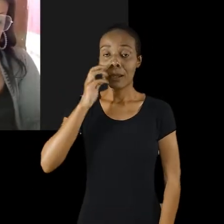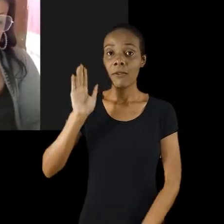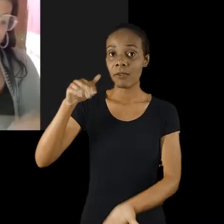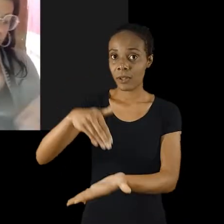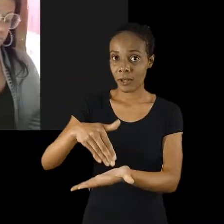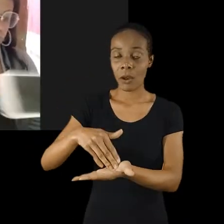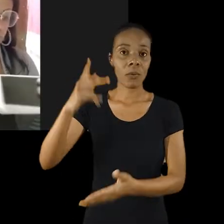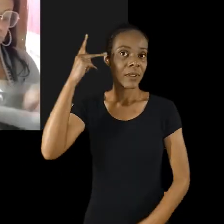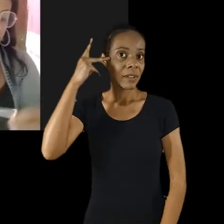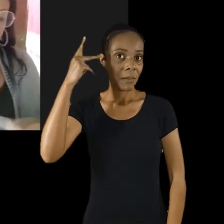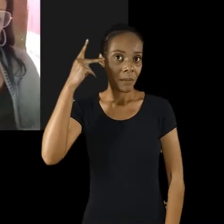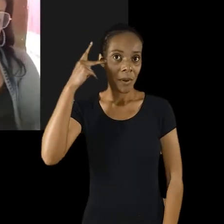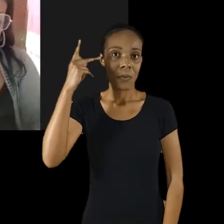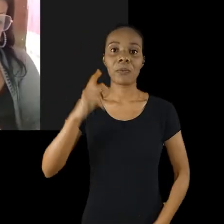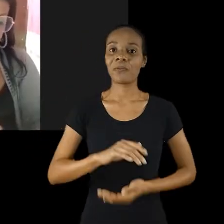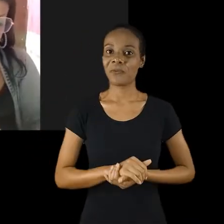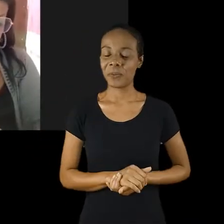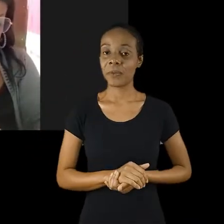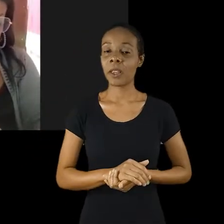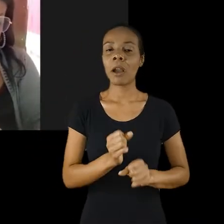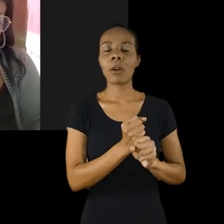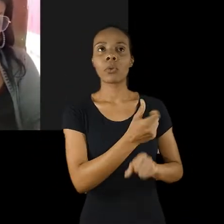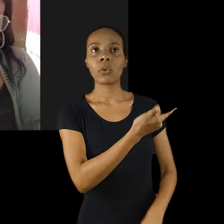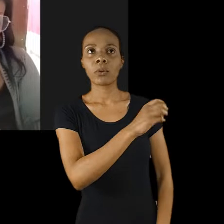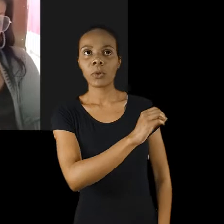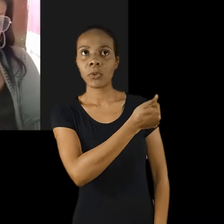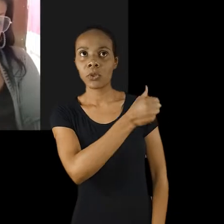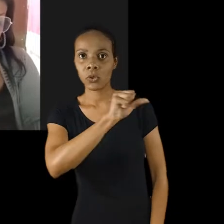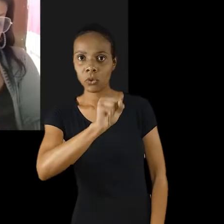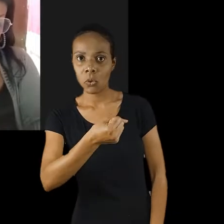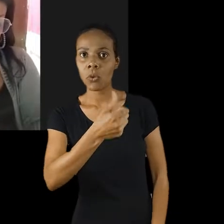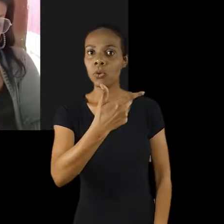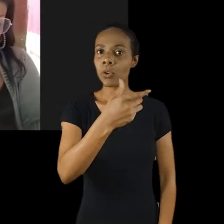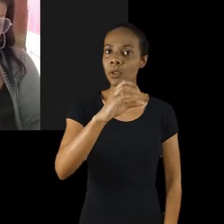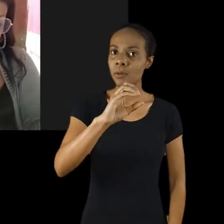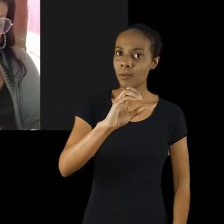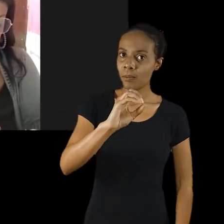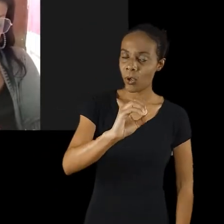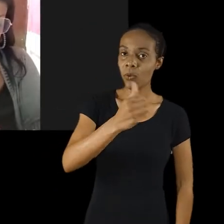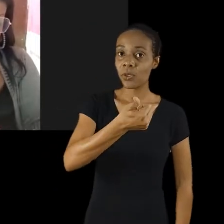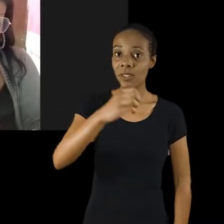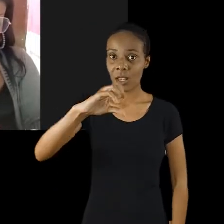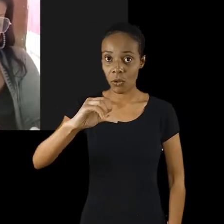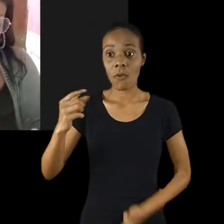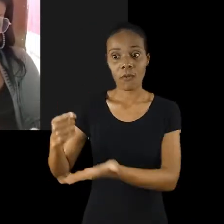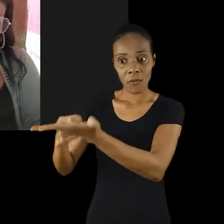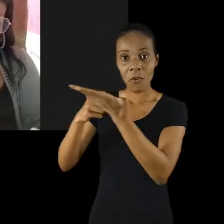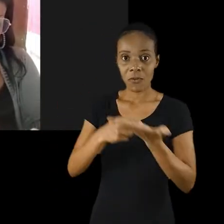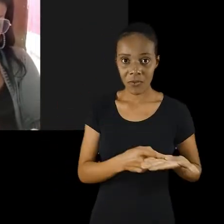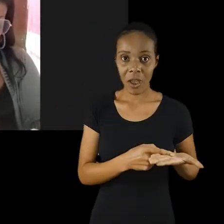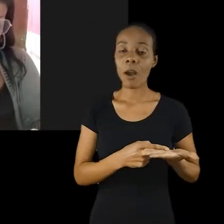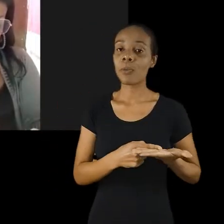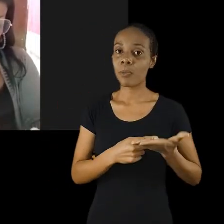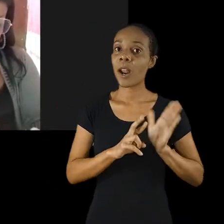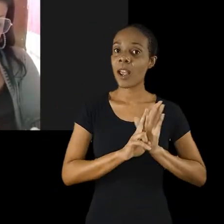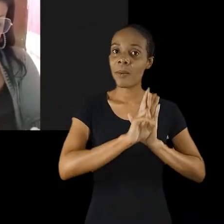Paulo, no Slam BR. Em 2018 e 2019, foi convidado para representar também nosso estado, no caso